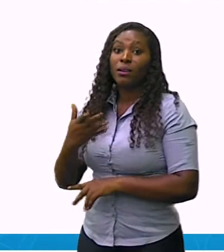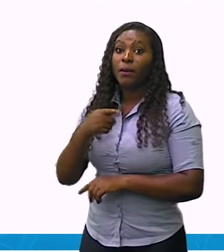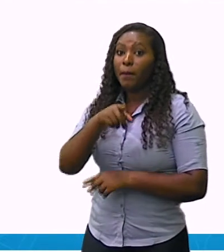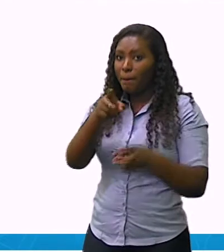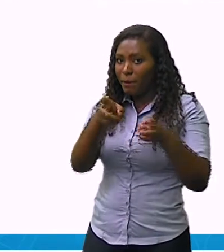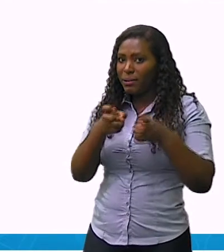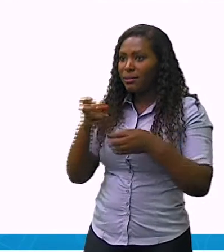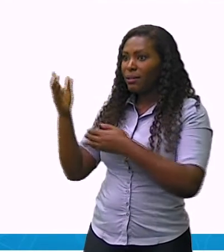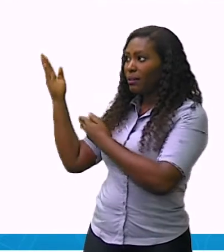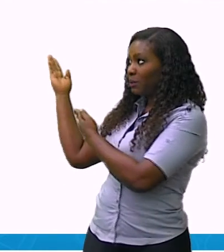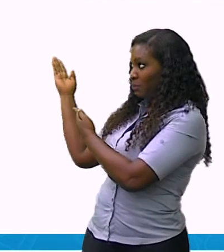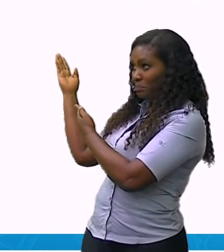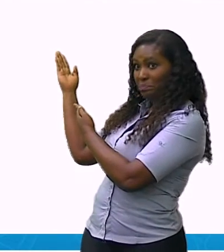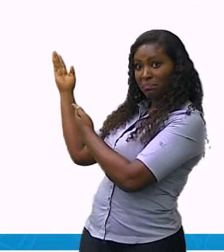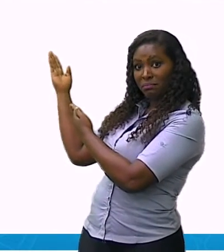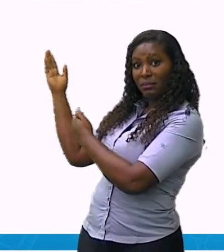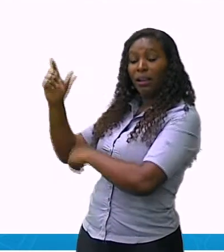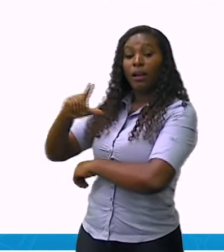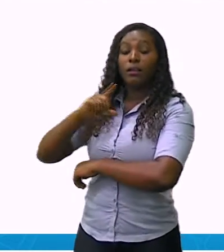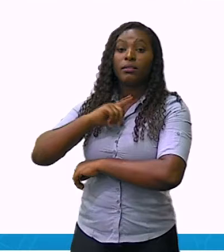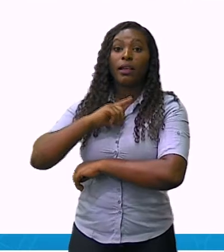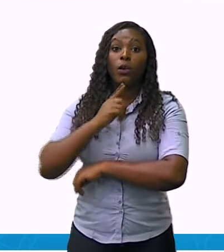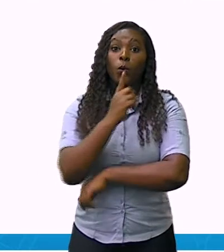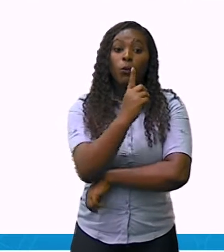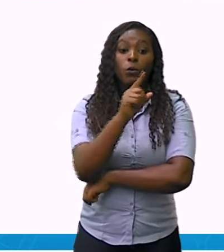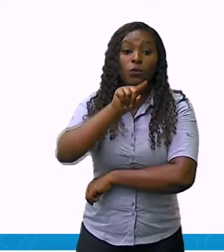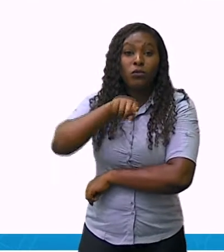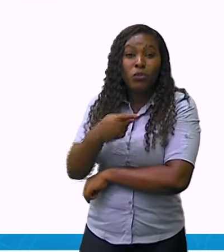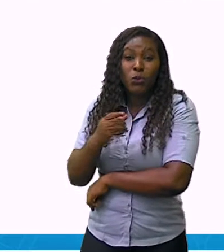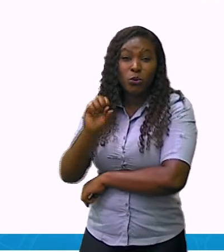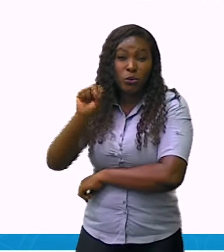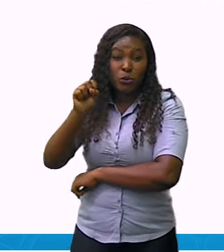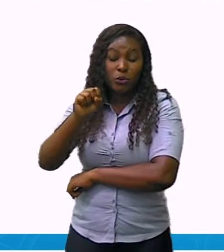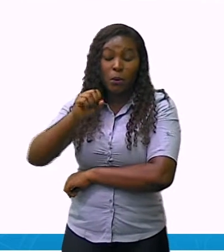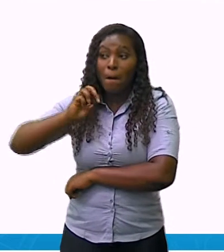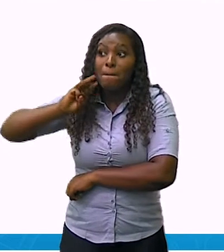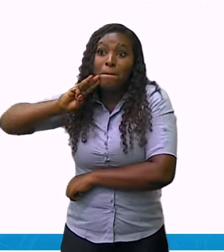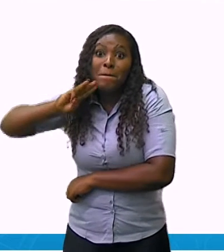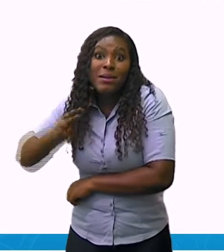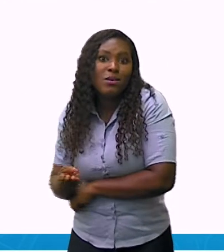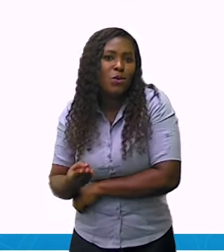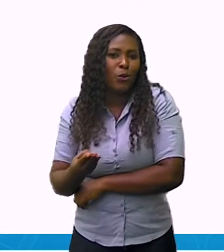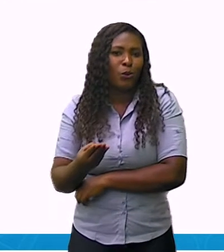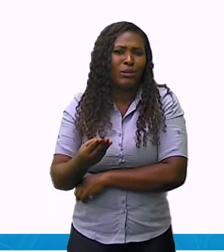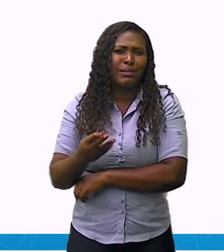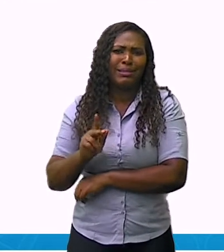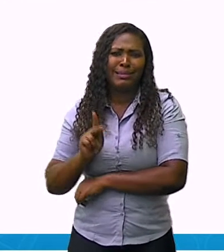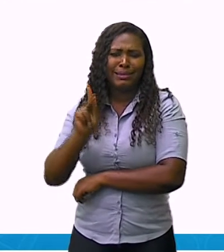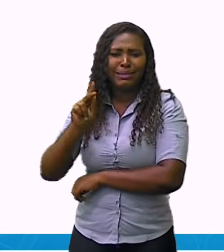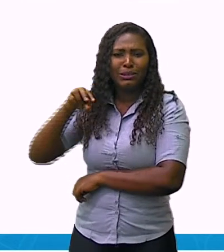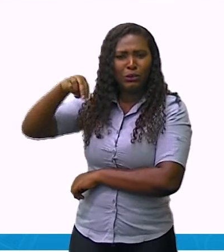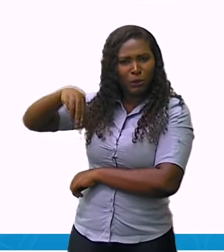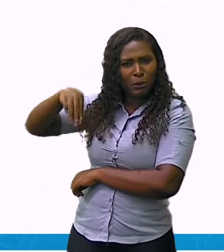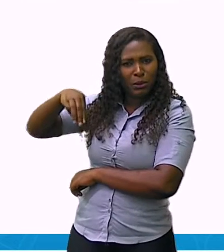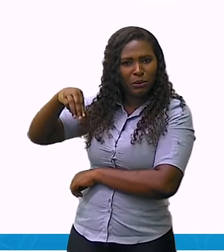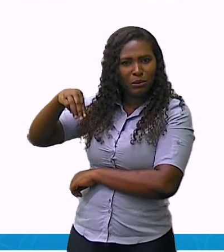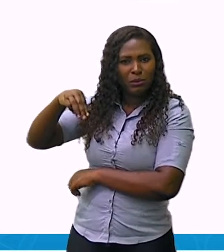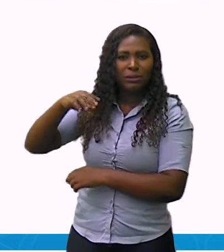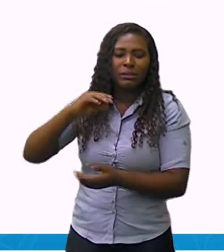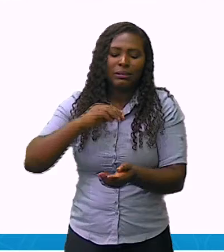1,8 milhões de quilômetros de rodovias no território brasileiro, sendo